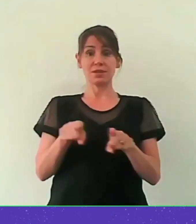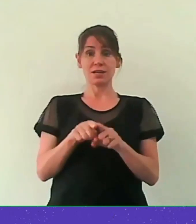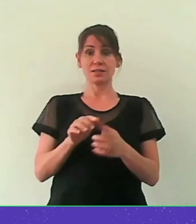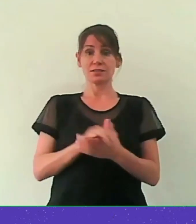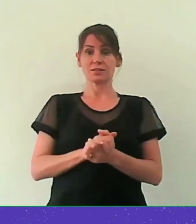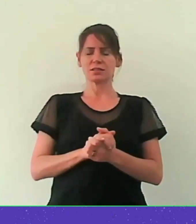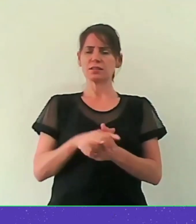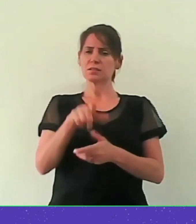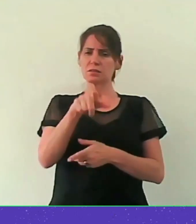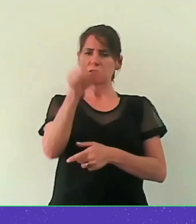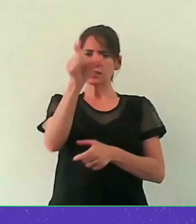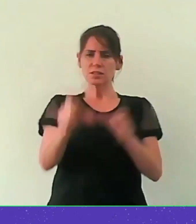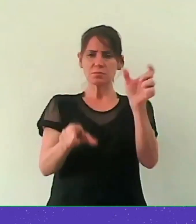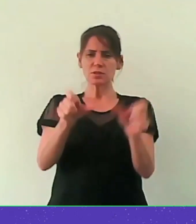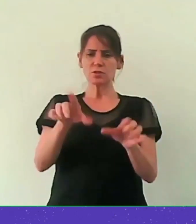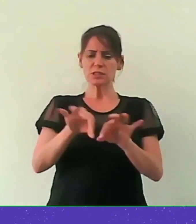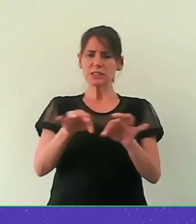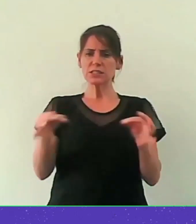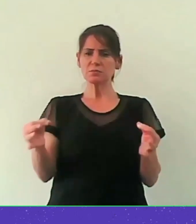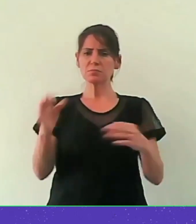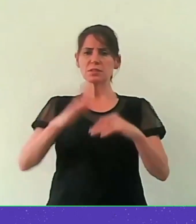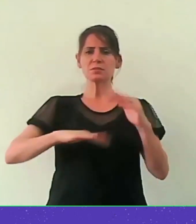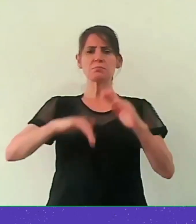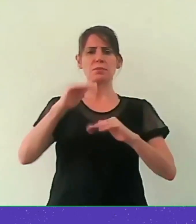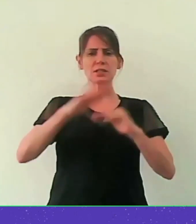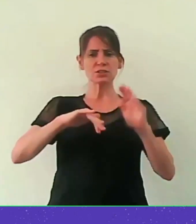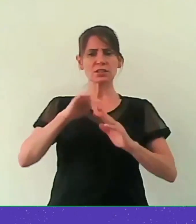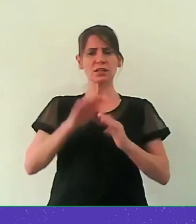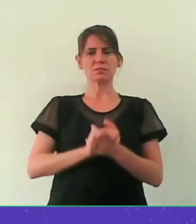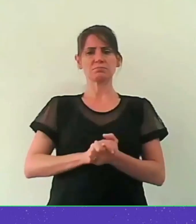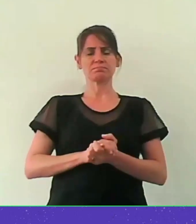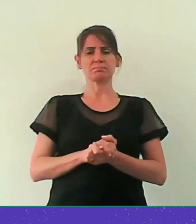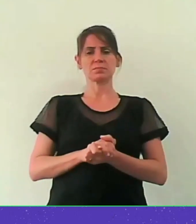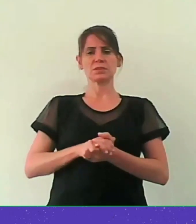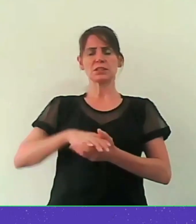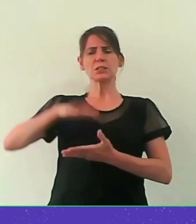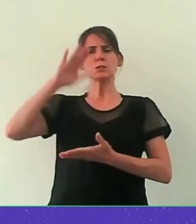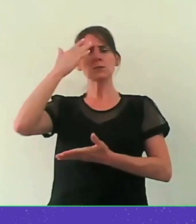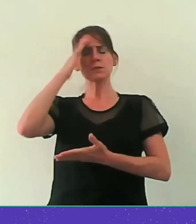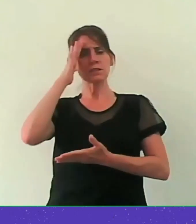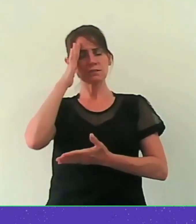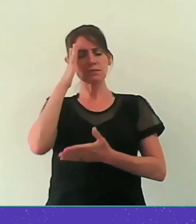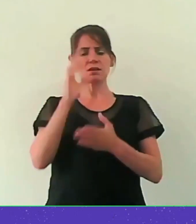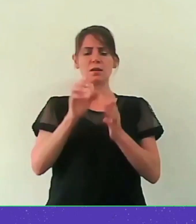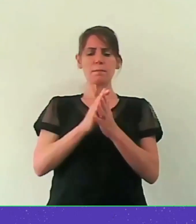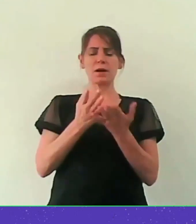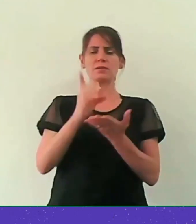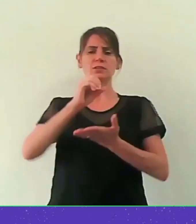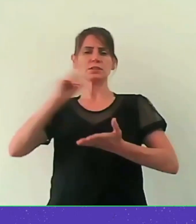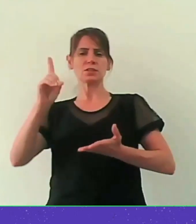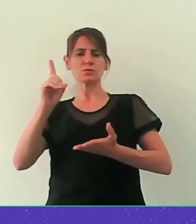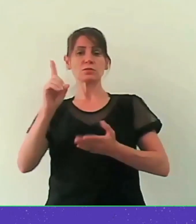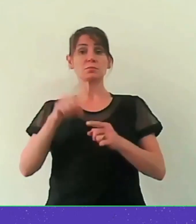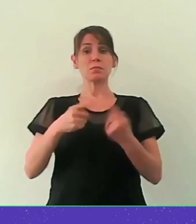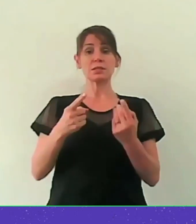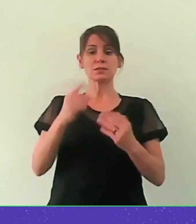em praticar a palavra, em ouvir e colocar em operação.